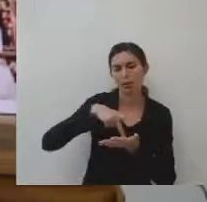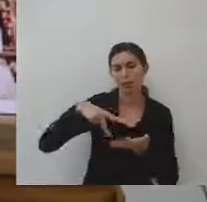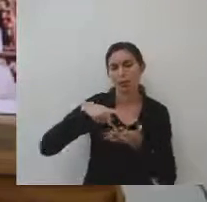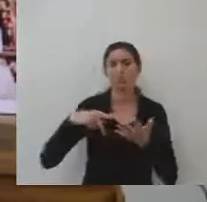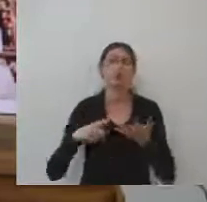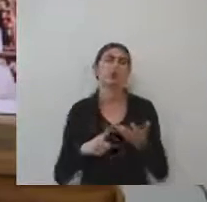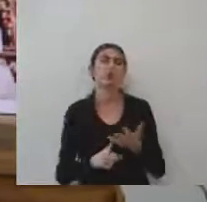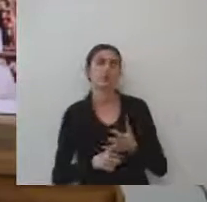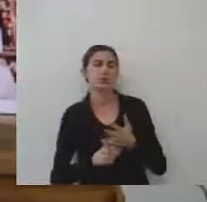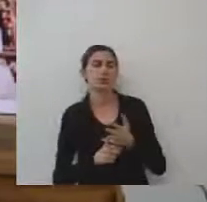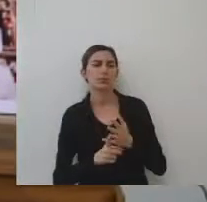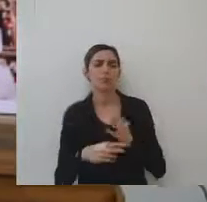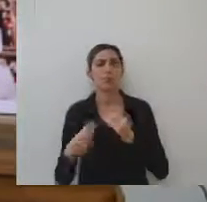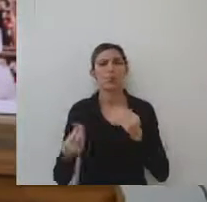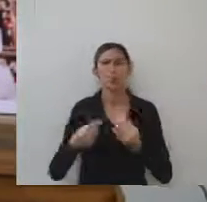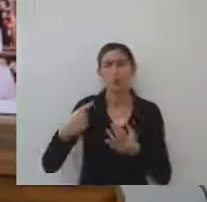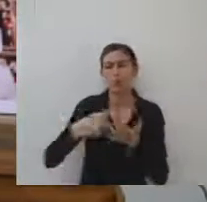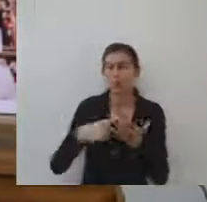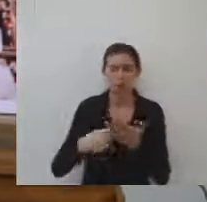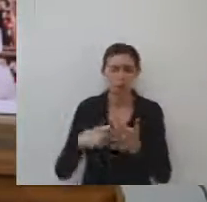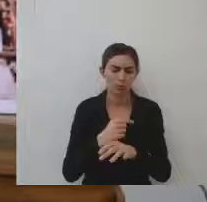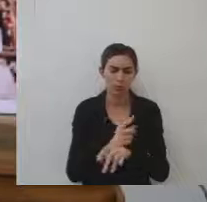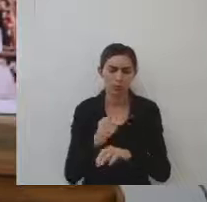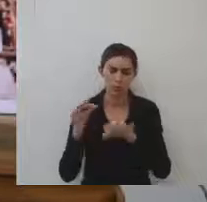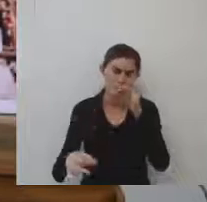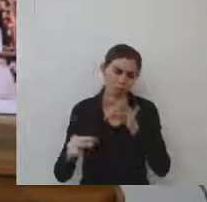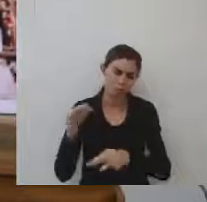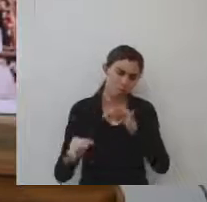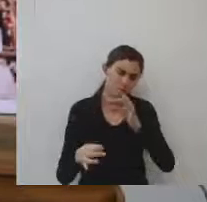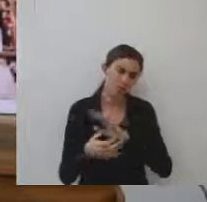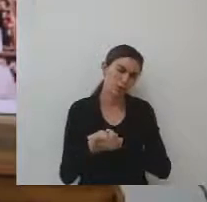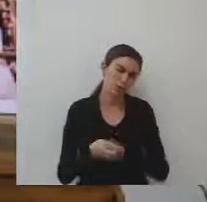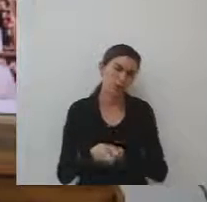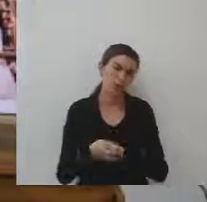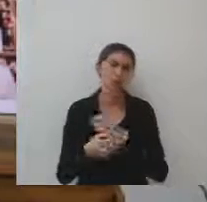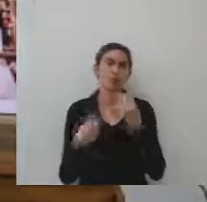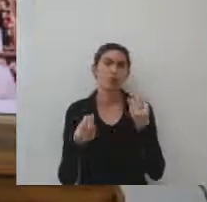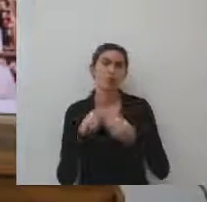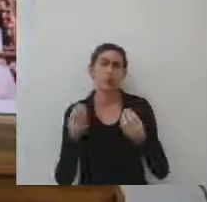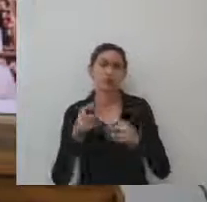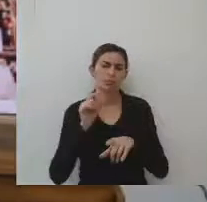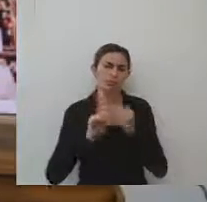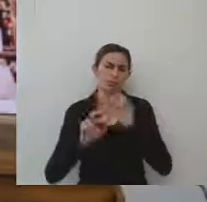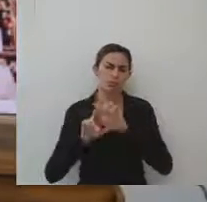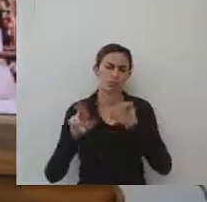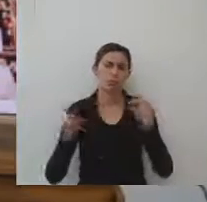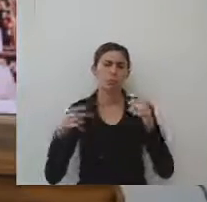a gente tem a questão do marcador que é julgado, então, dos